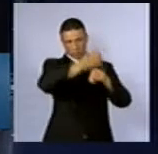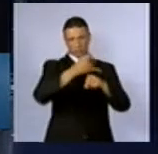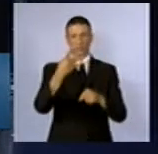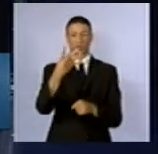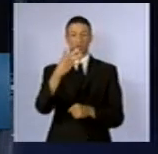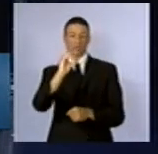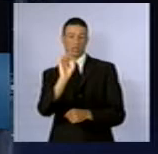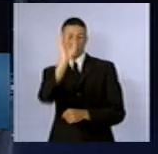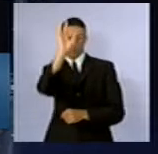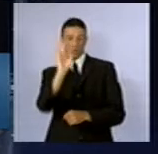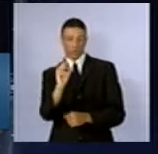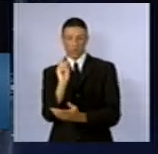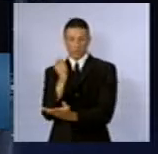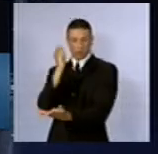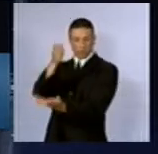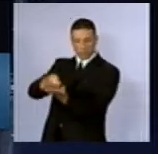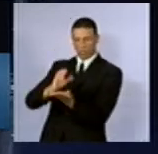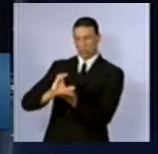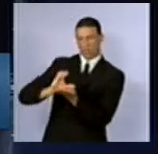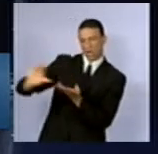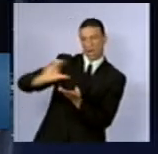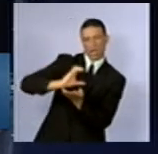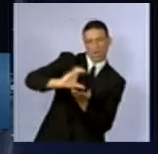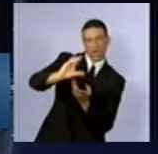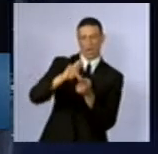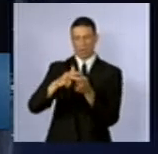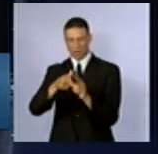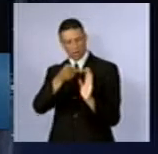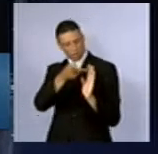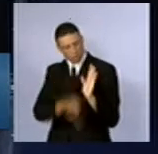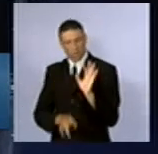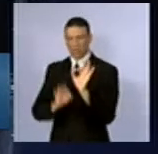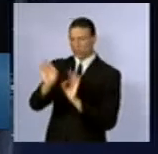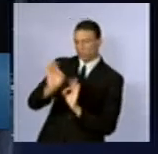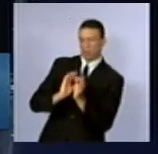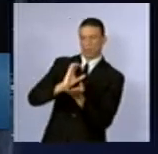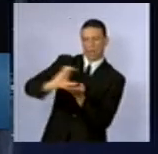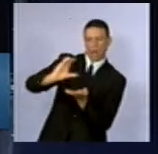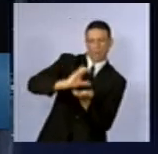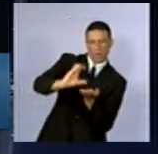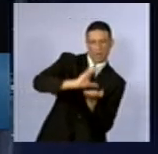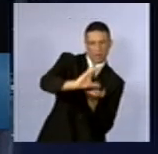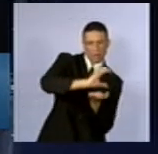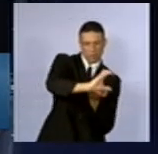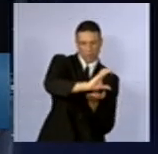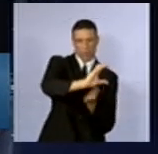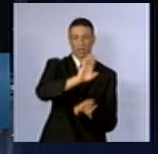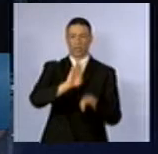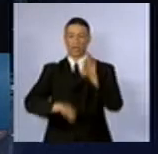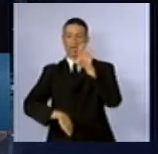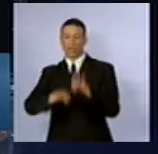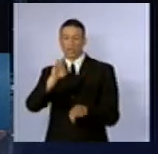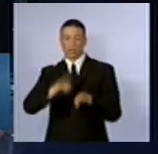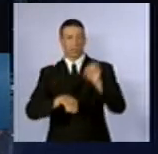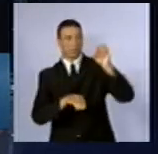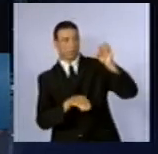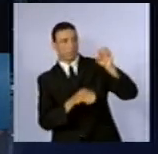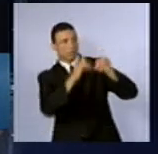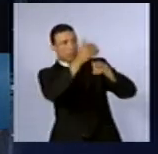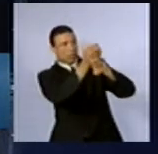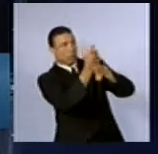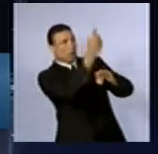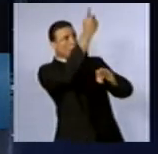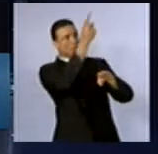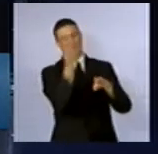linha. Isso aí, material, montagem, projeto, e guarda uma certa linearidade com o aumento da linha. Mas